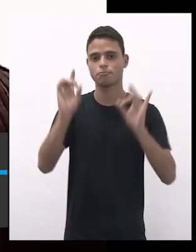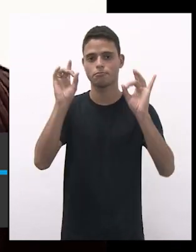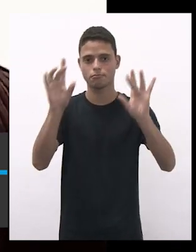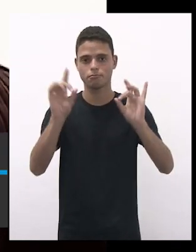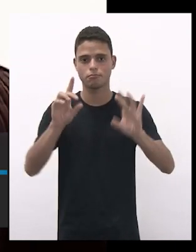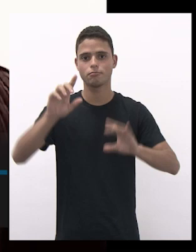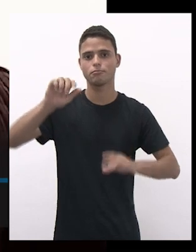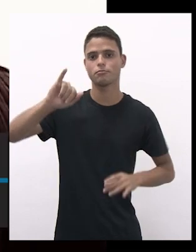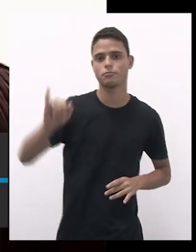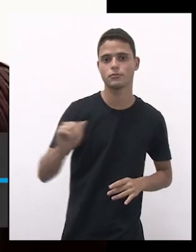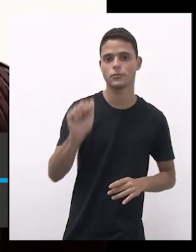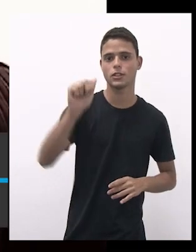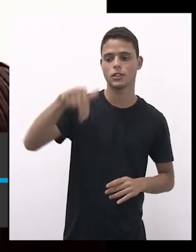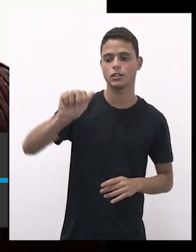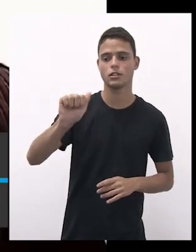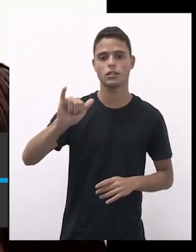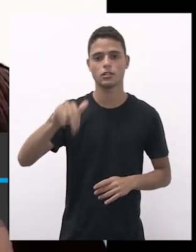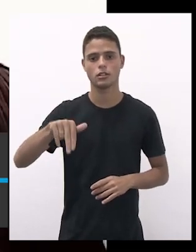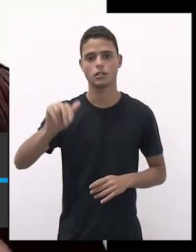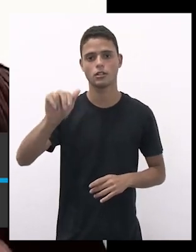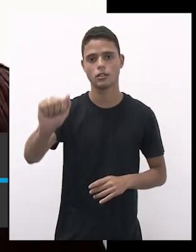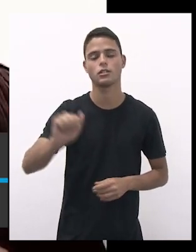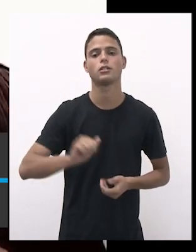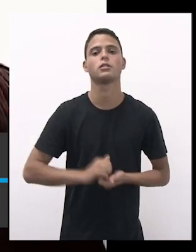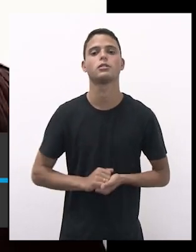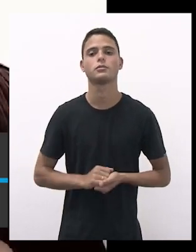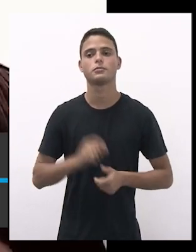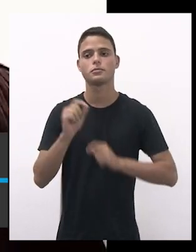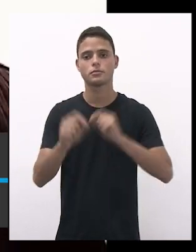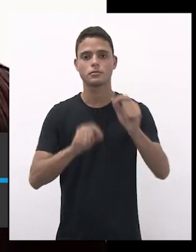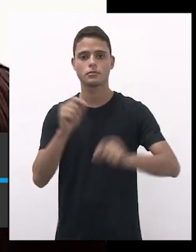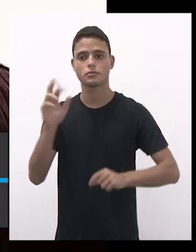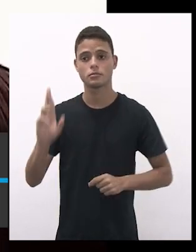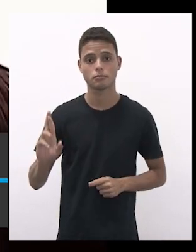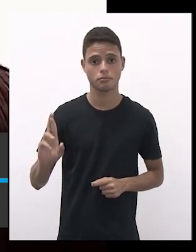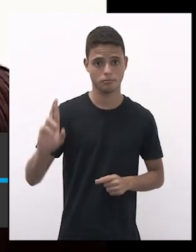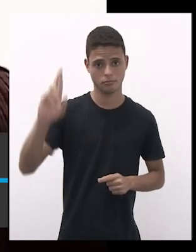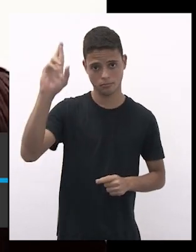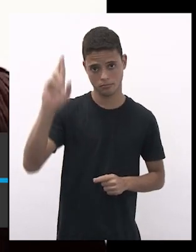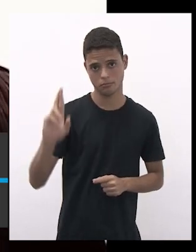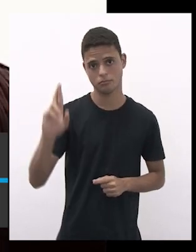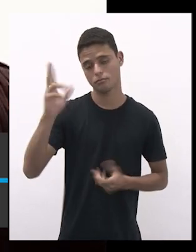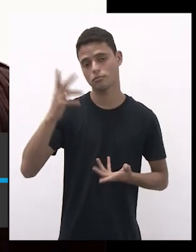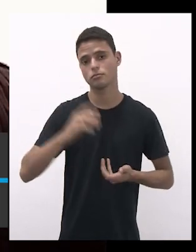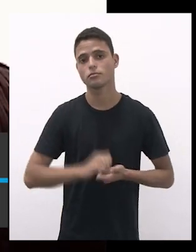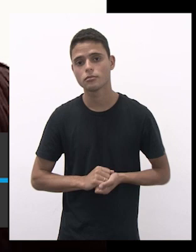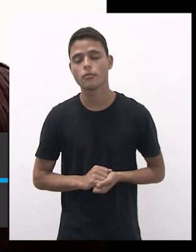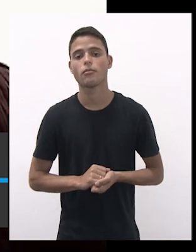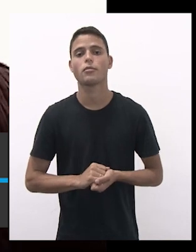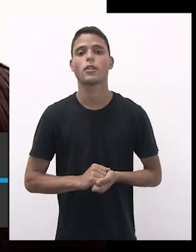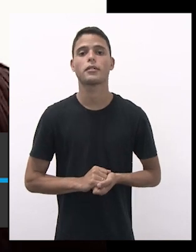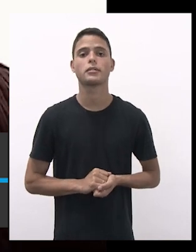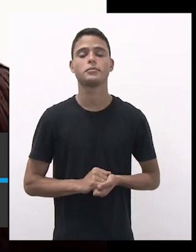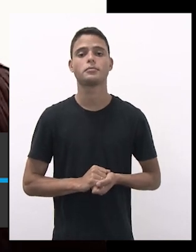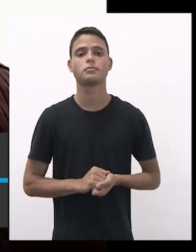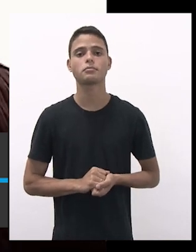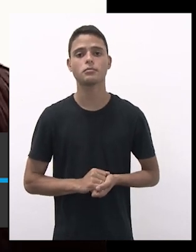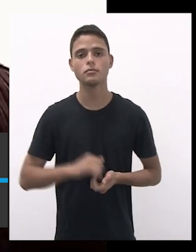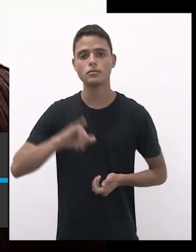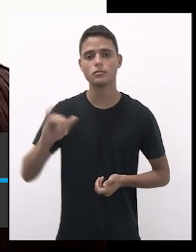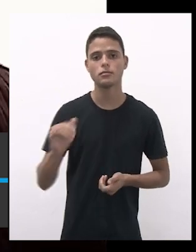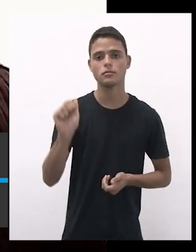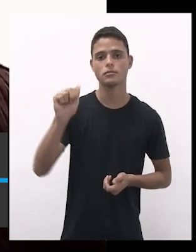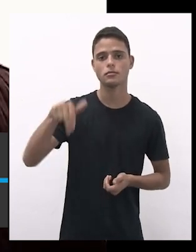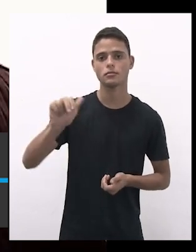a Janaína Soja, que é curadora do Café Literário São Paulo. A Janaína Santos